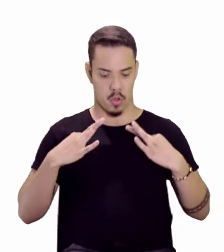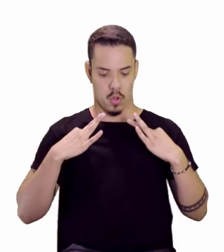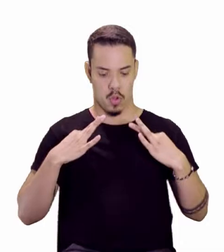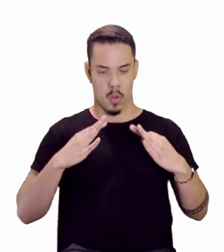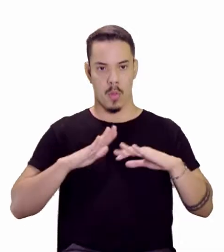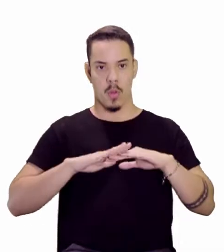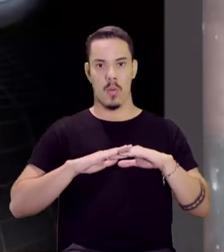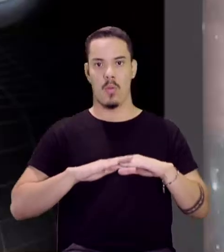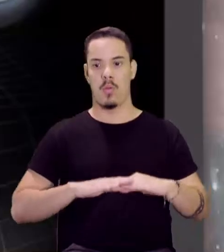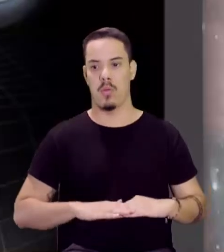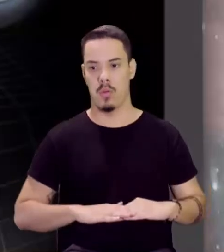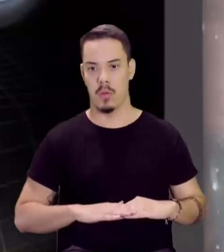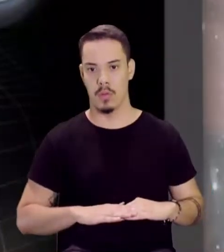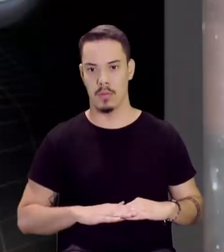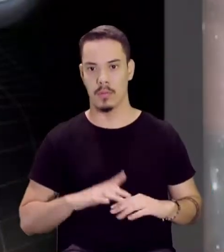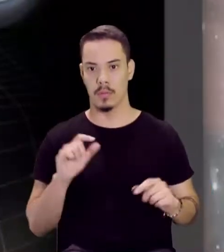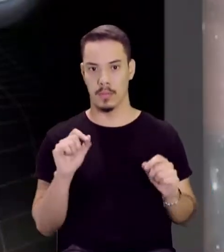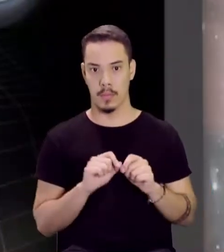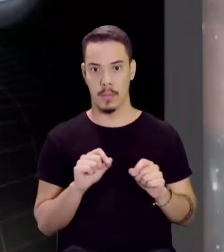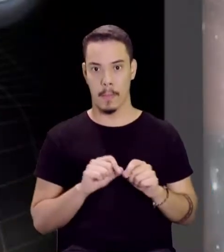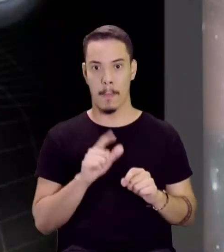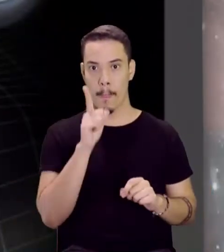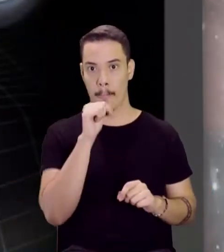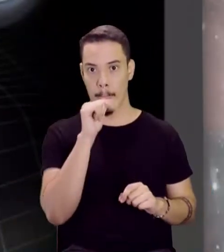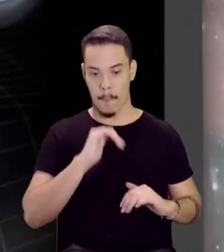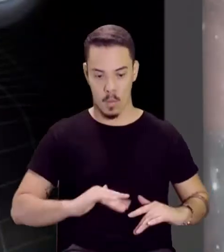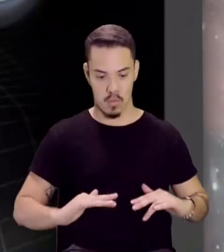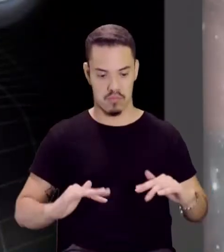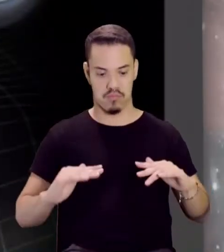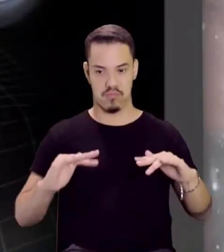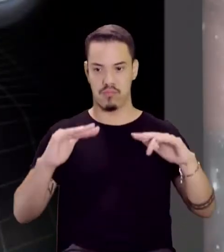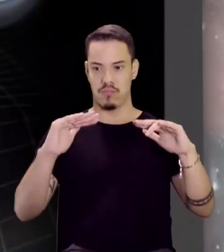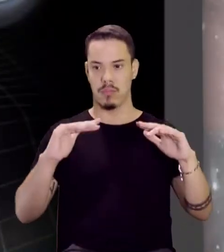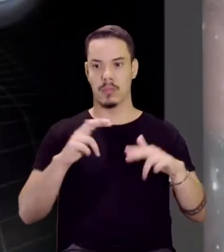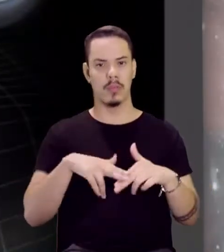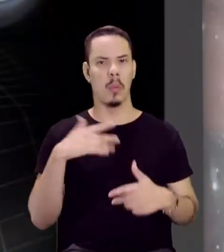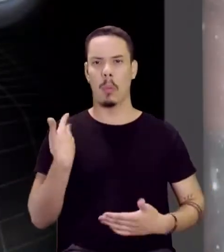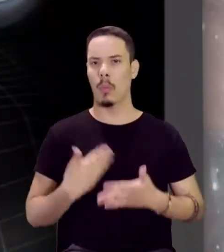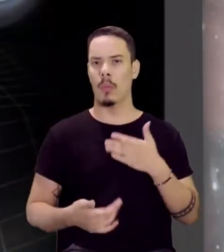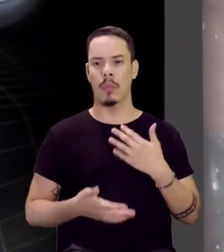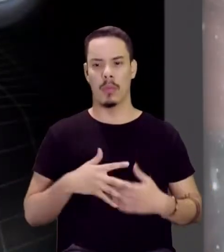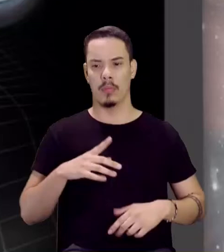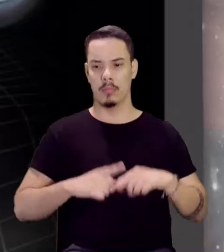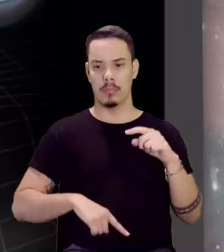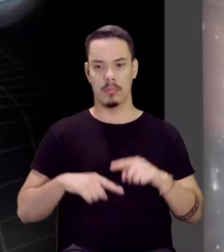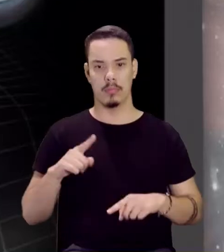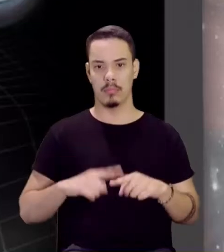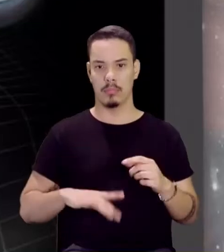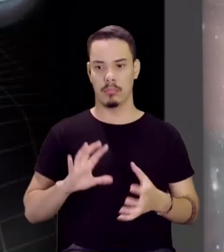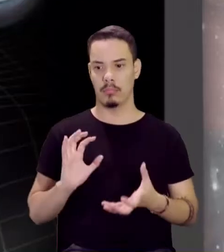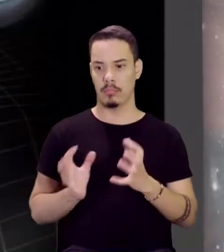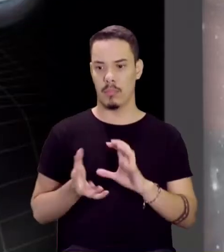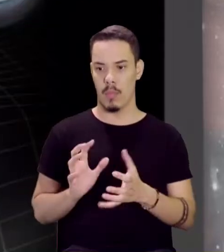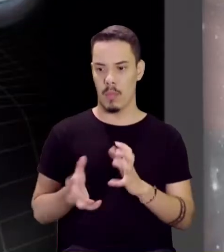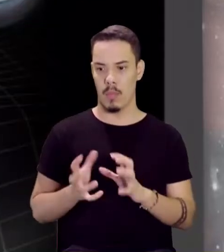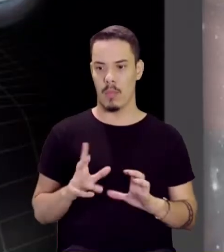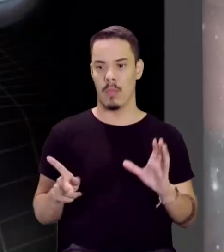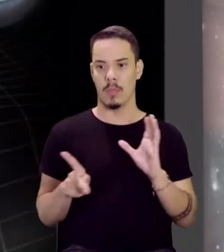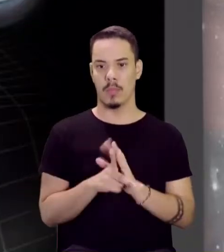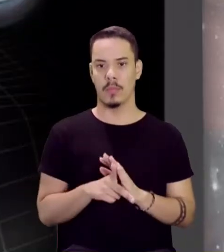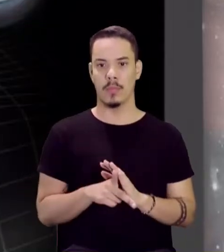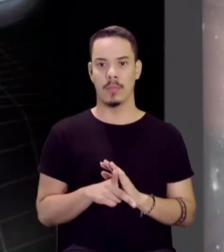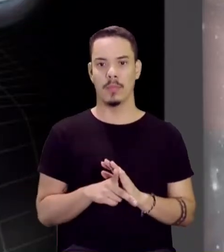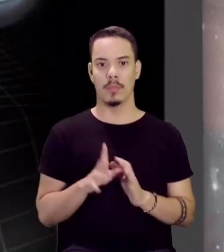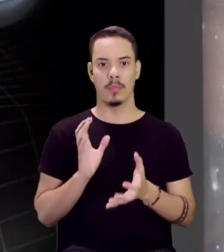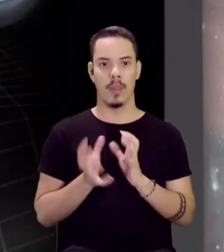tudo junto, você vê que o nível do líquido sobe, né, Décio? Isso. Então, se você pegar qualquer objeto, uma bola mesmo, aquelas bolas de leite que